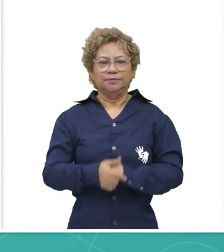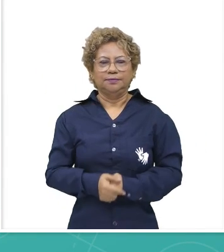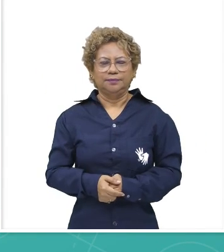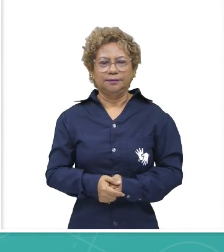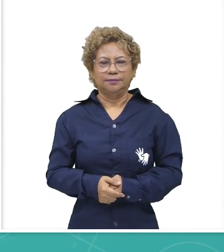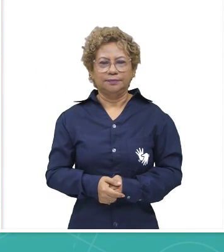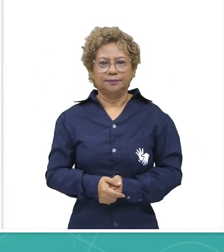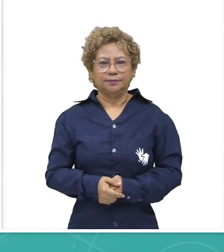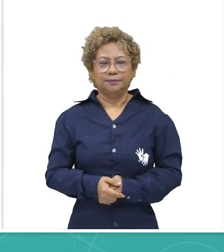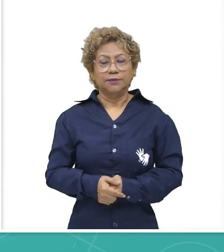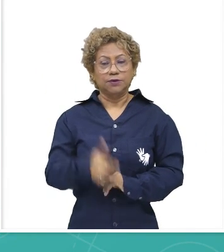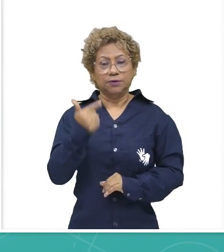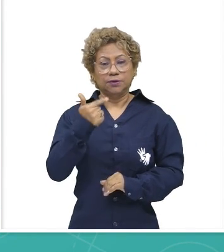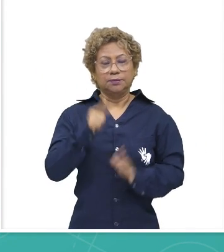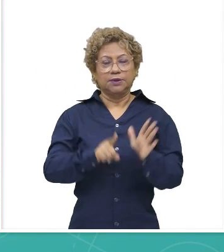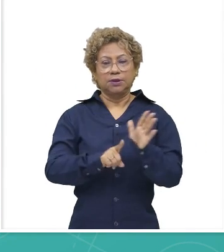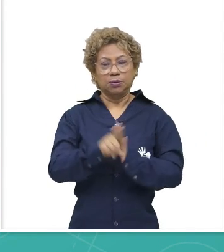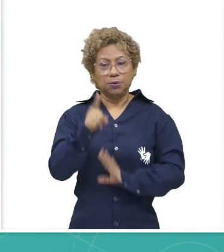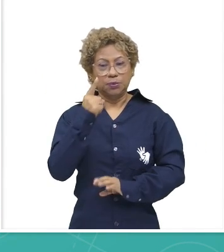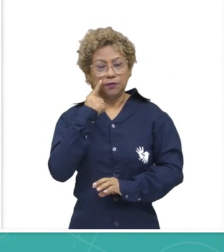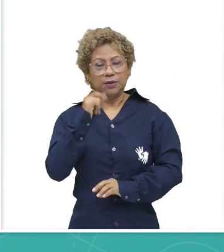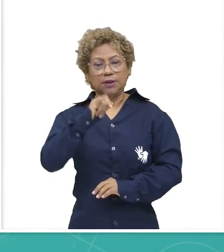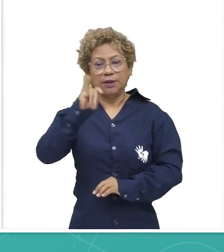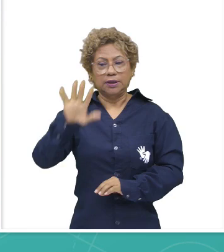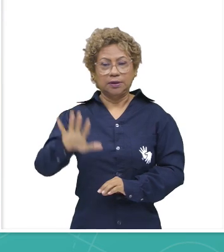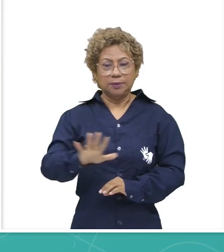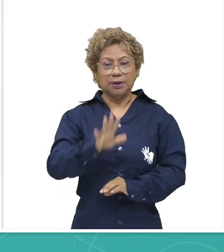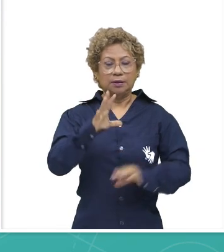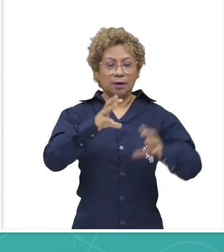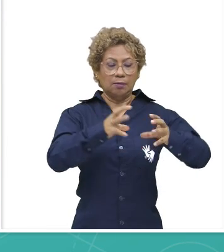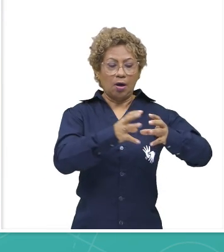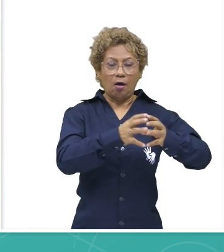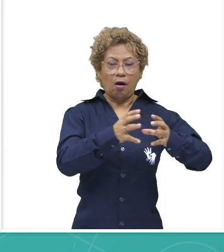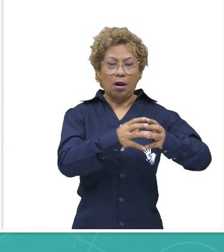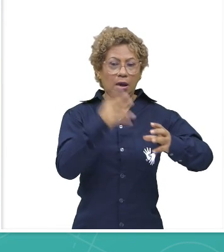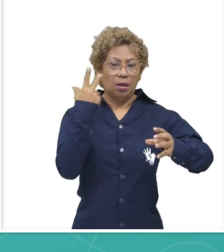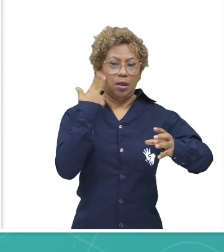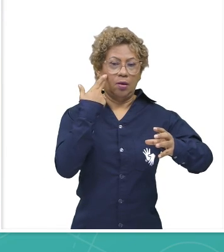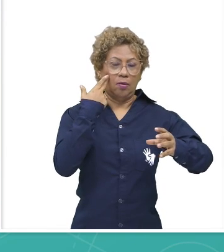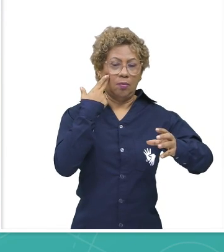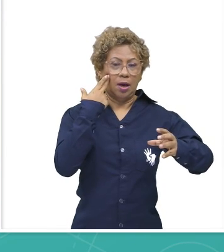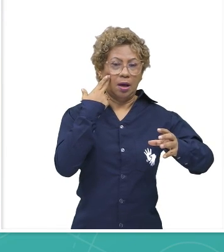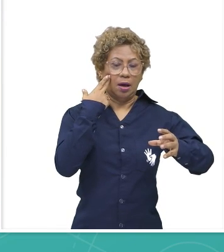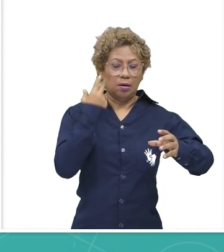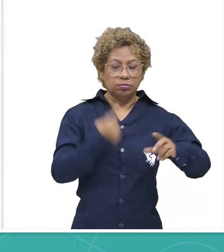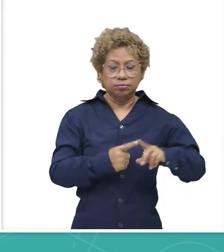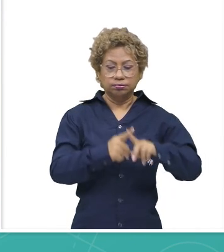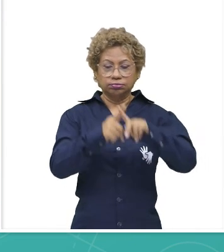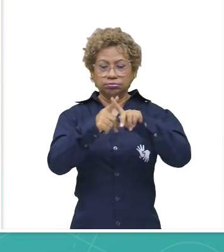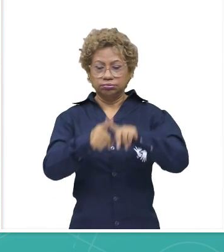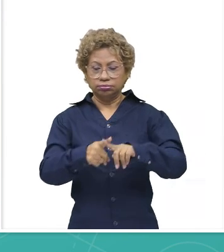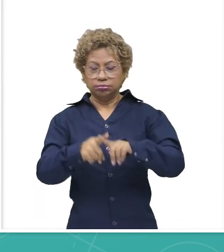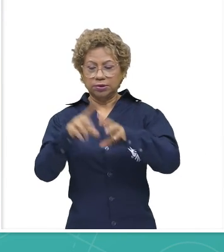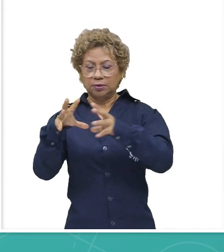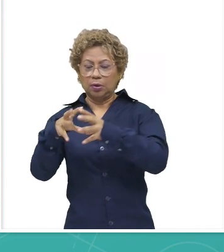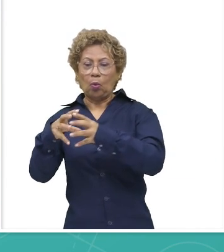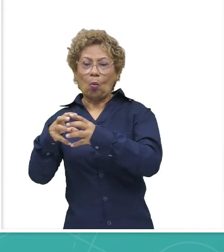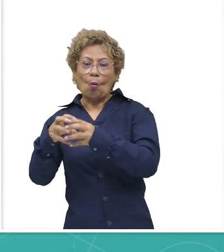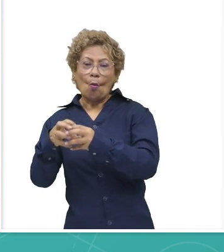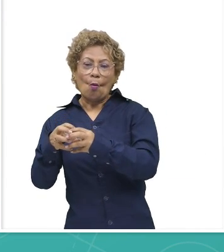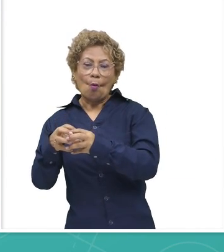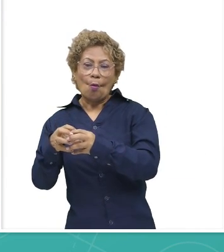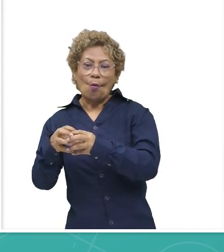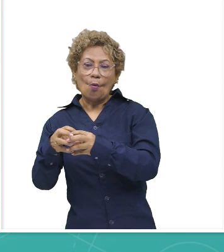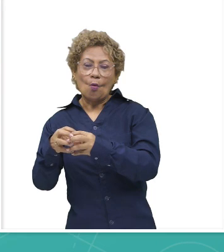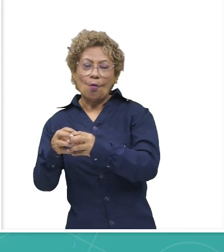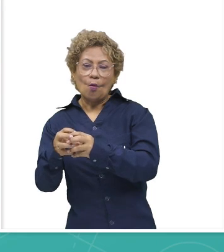segunda questão, trouxe até aí uma imagem para figurar para vocês a nossa pergunta: qual é a propriedade do ar que